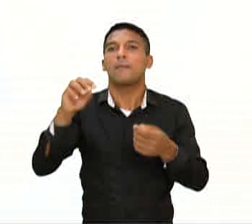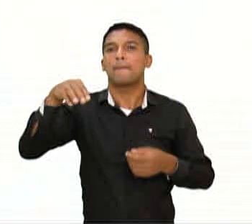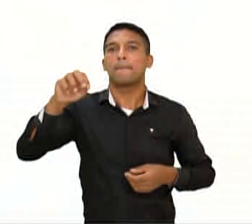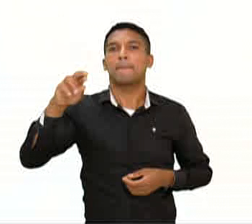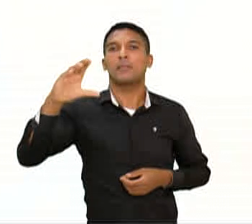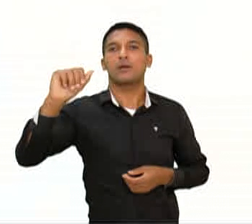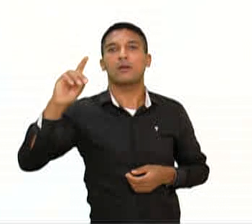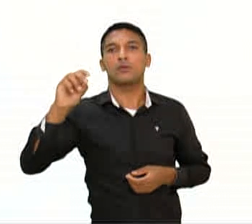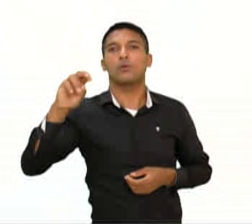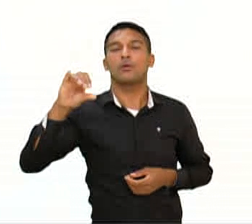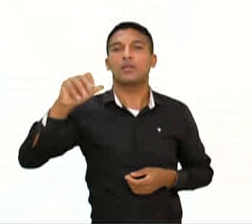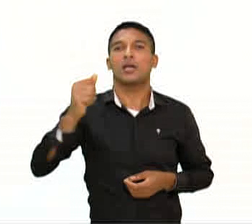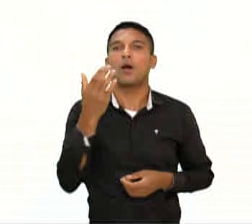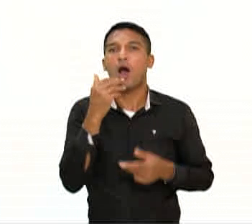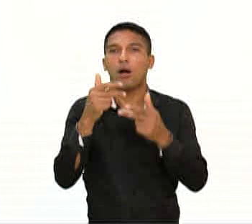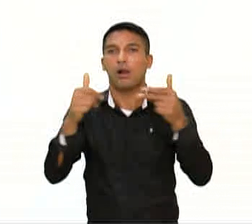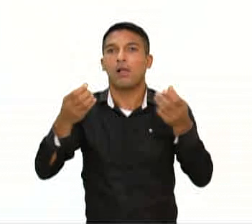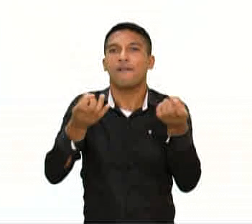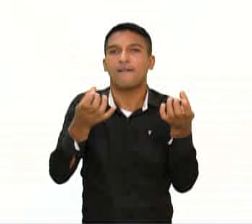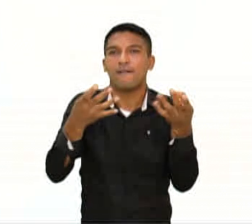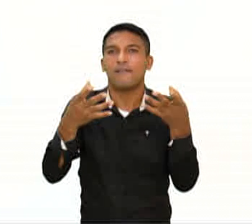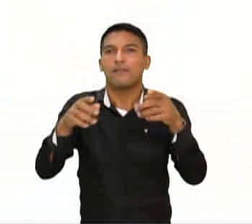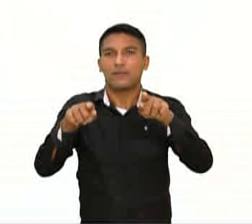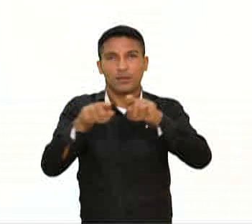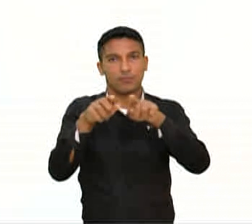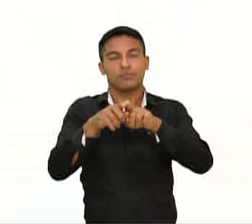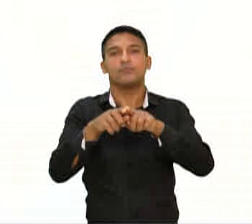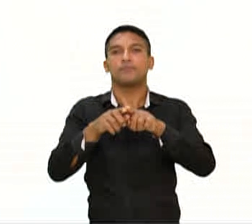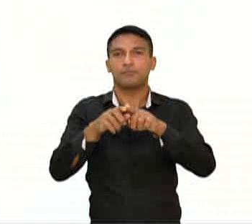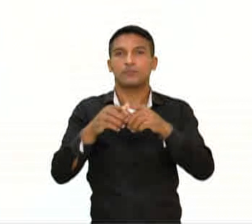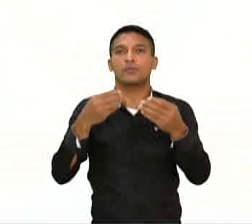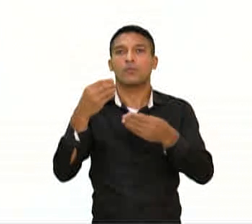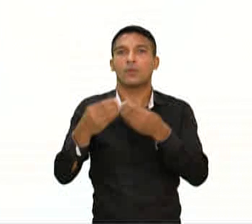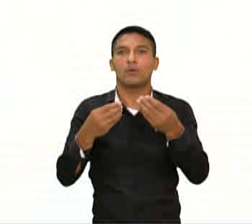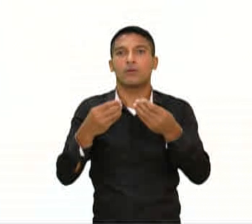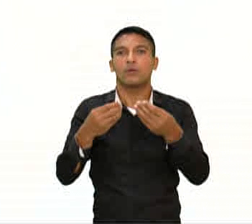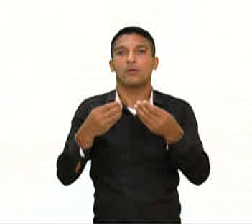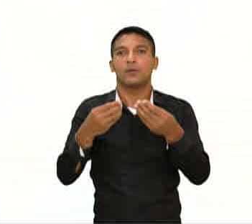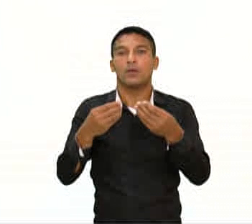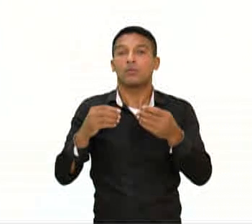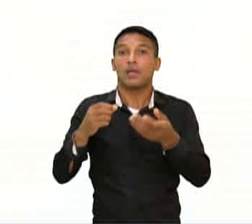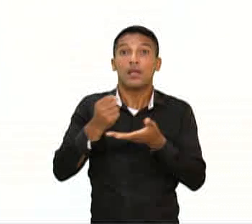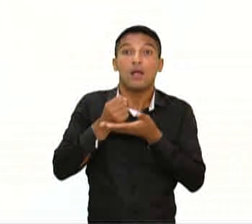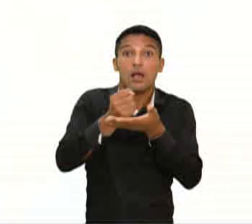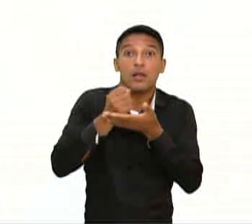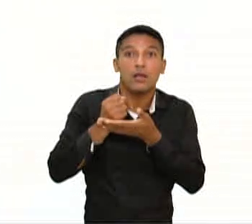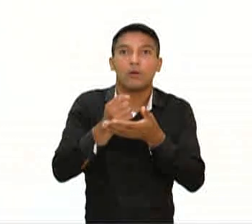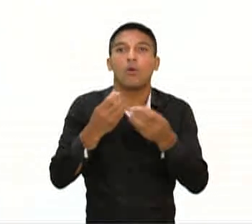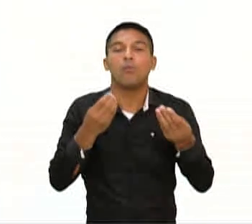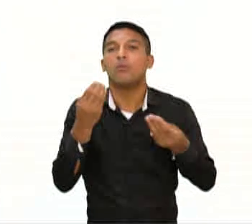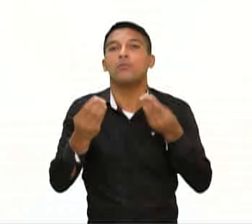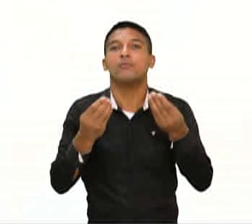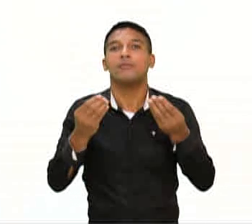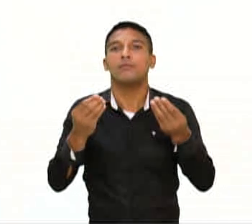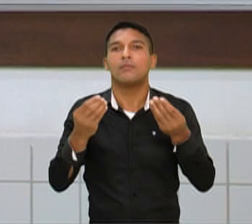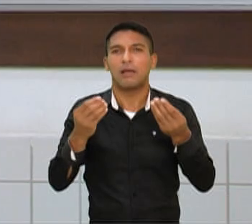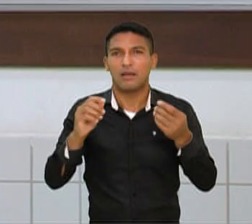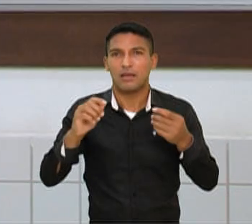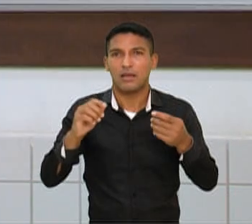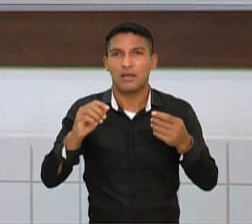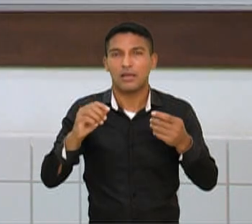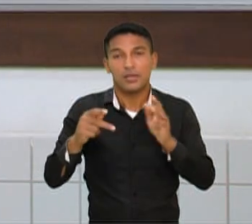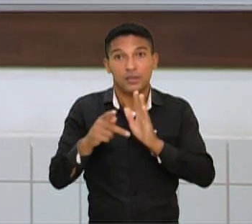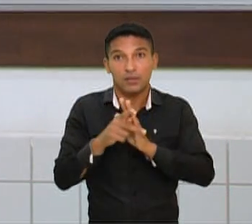terreno. Isso de primeiro momento. Por quê? Porque a utilização de transporte era perante principalmente